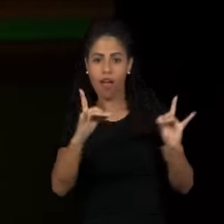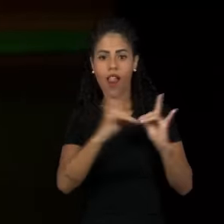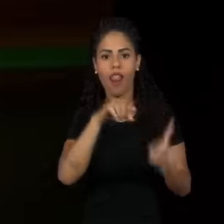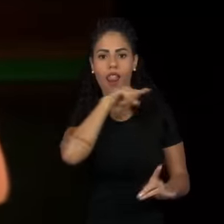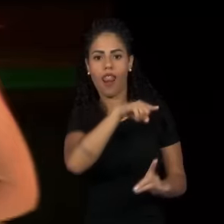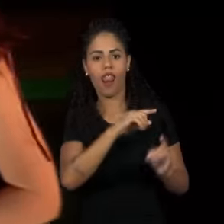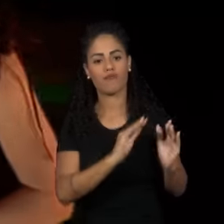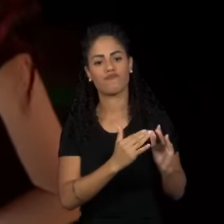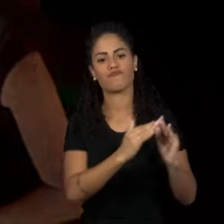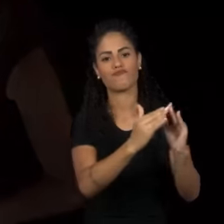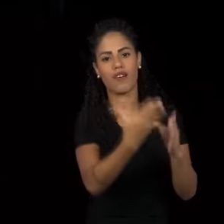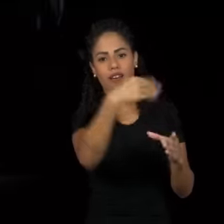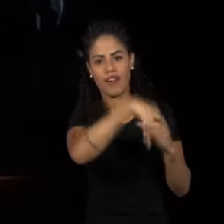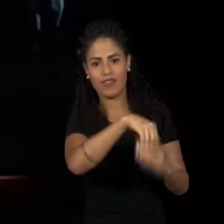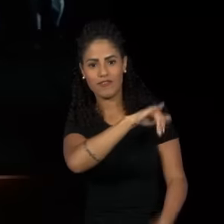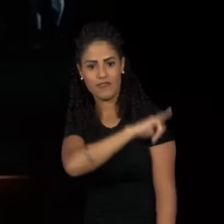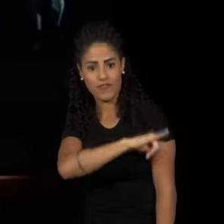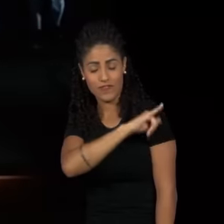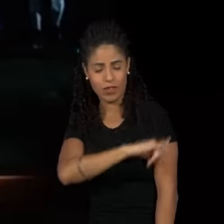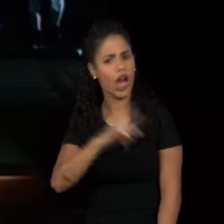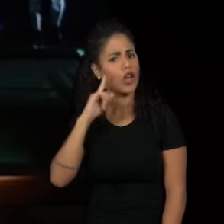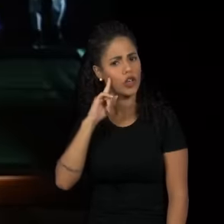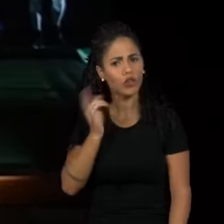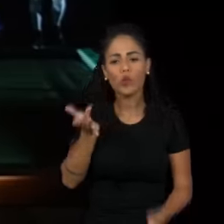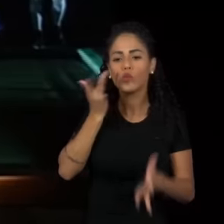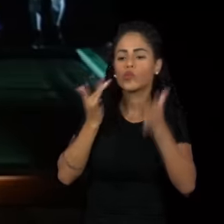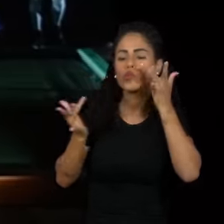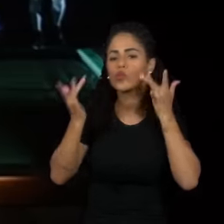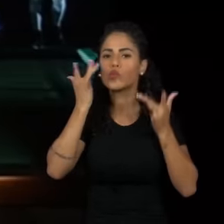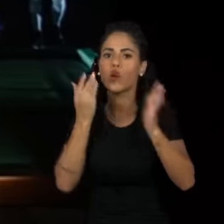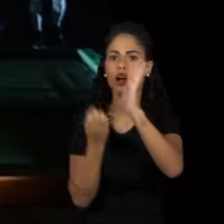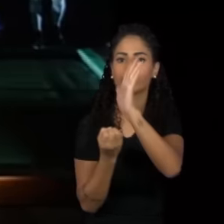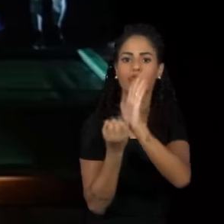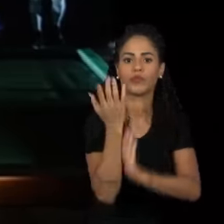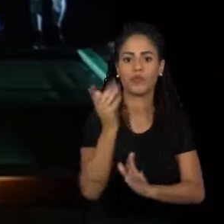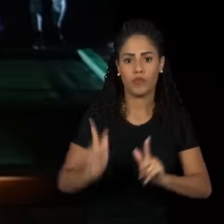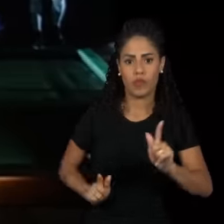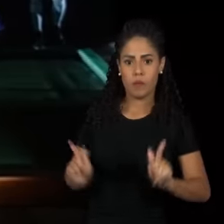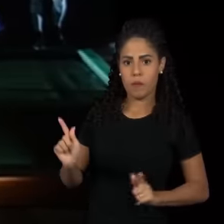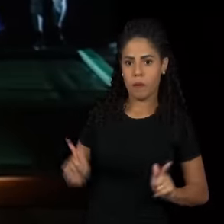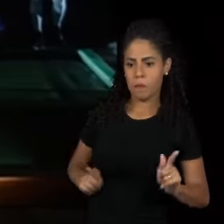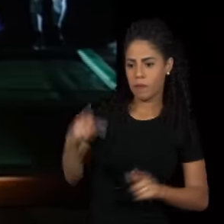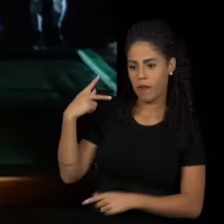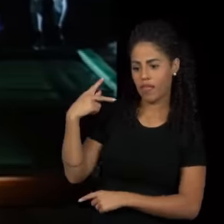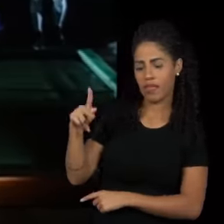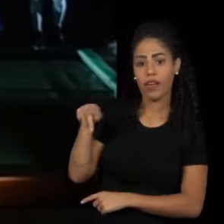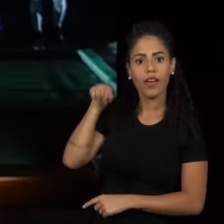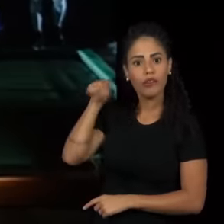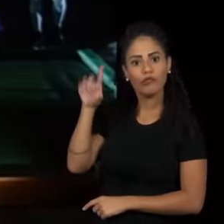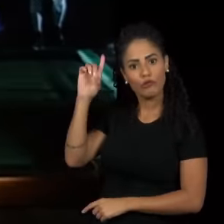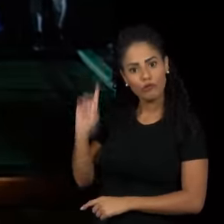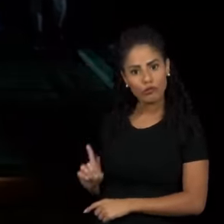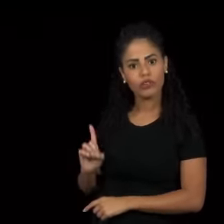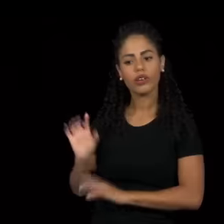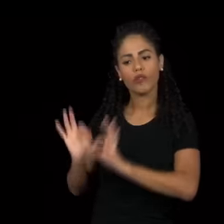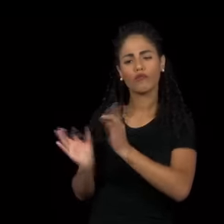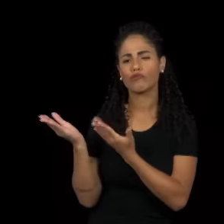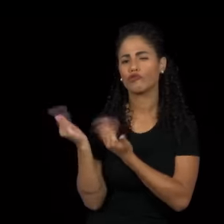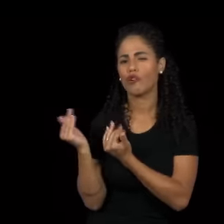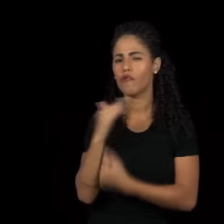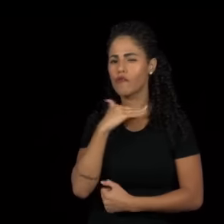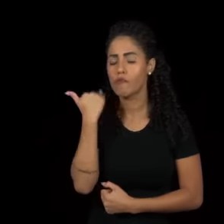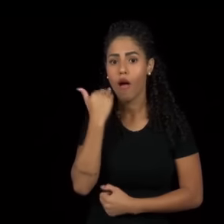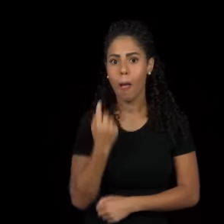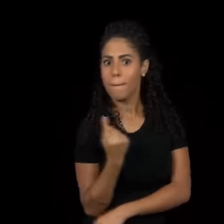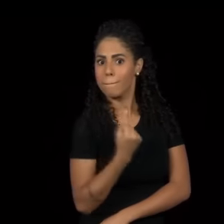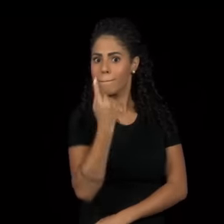carioca. A obra foi inspirada em uma prima de Nelson, que morreu jovem, e foi encenada pela primeira vez